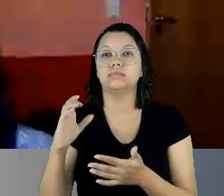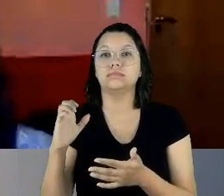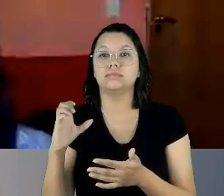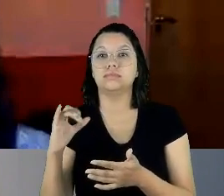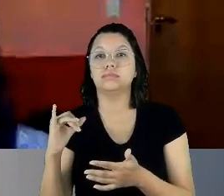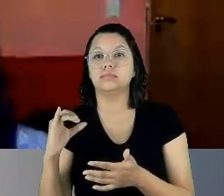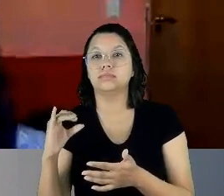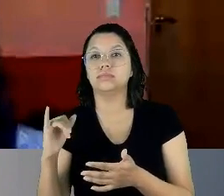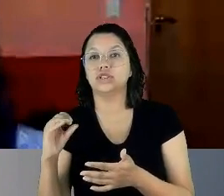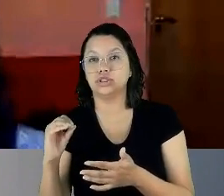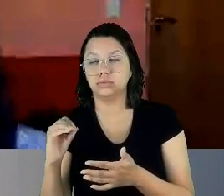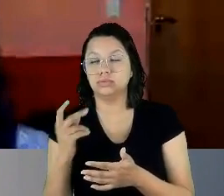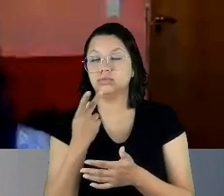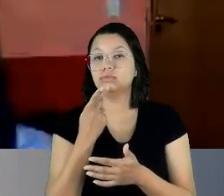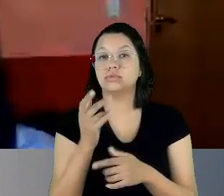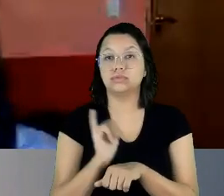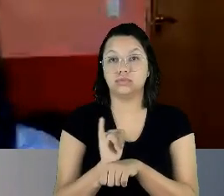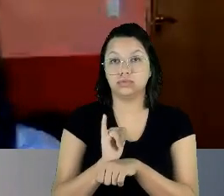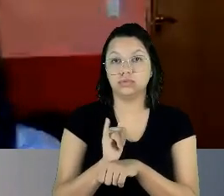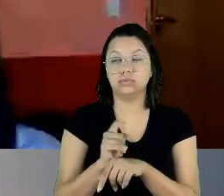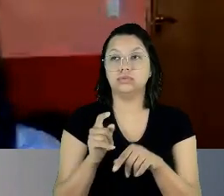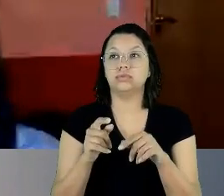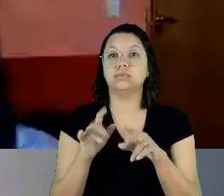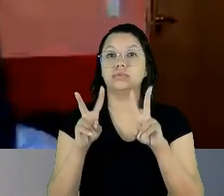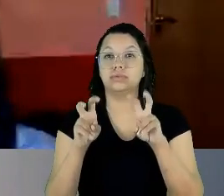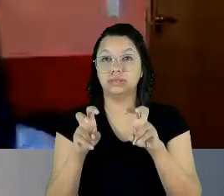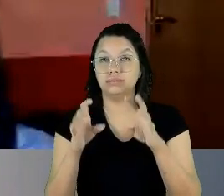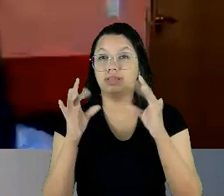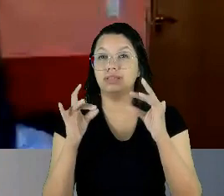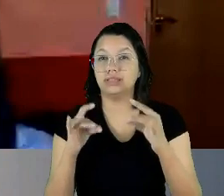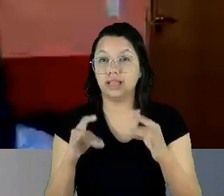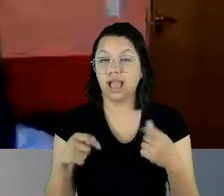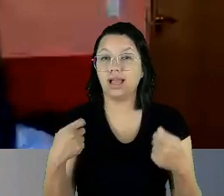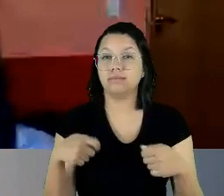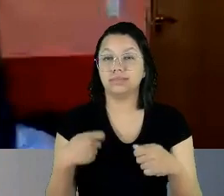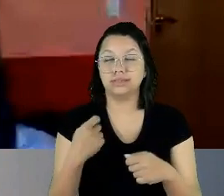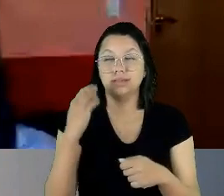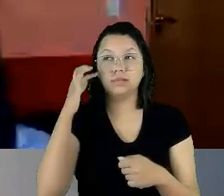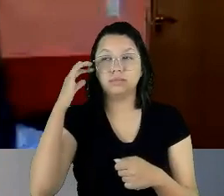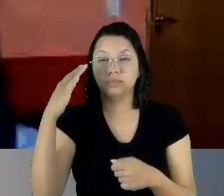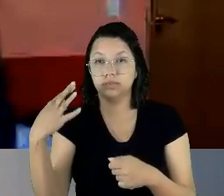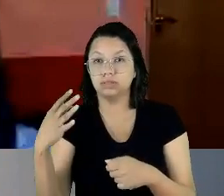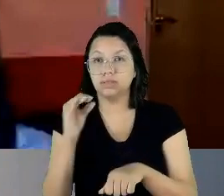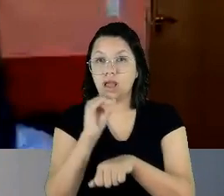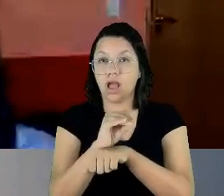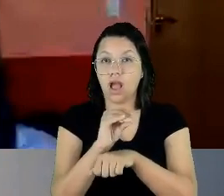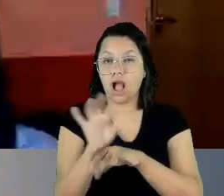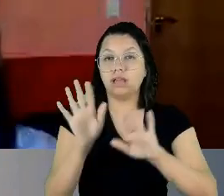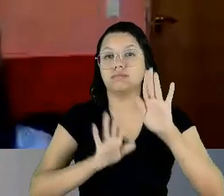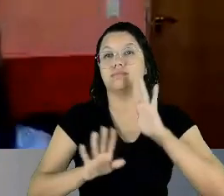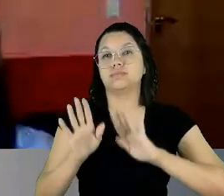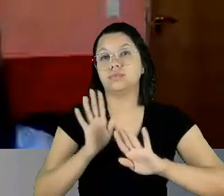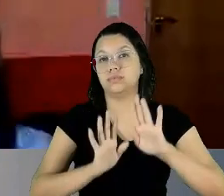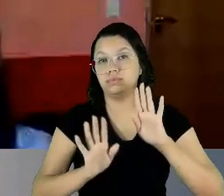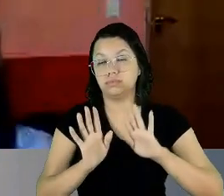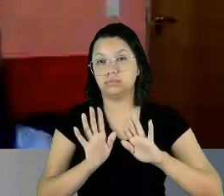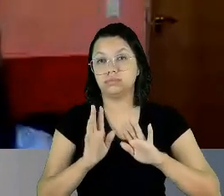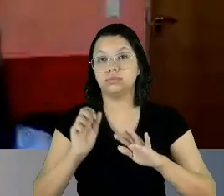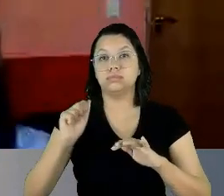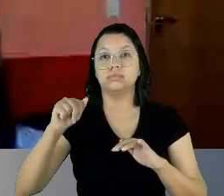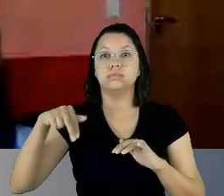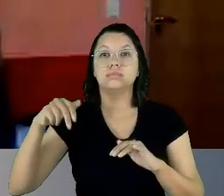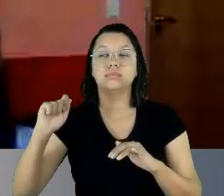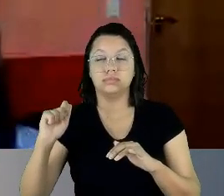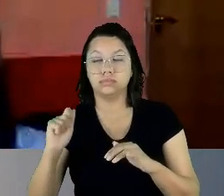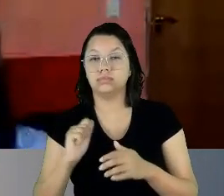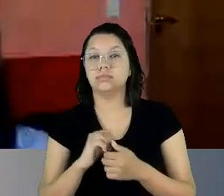pelo YouTube, falou: o tema é realmente delicado e merece reflexão e trato cuidadoso. E a